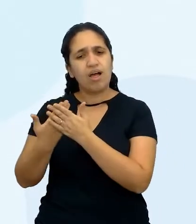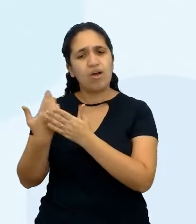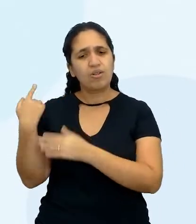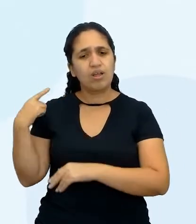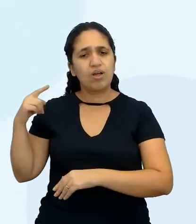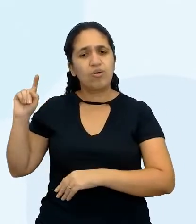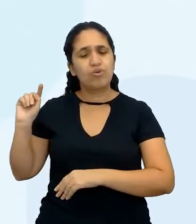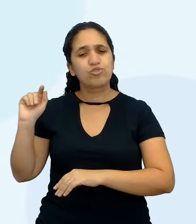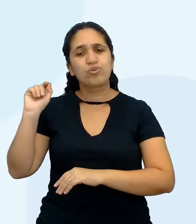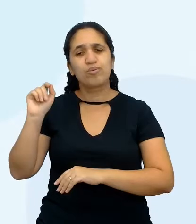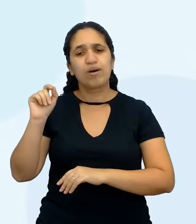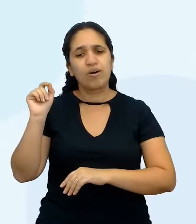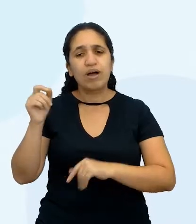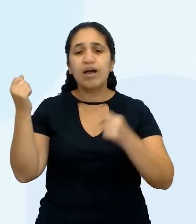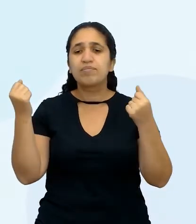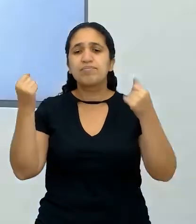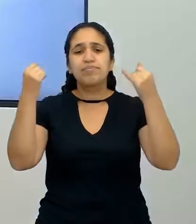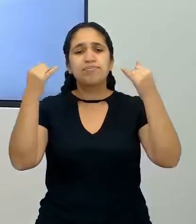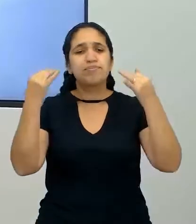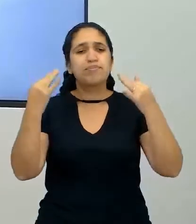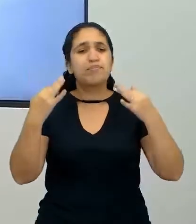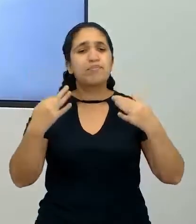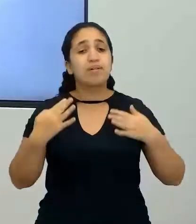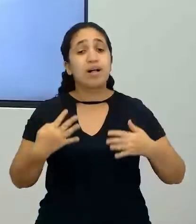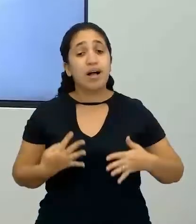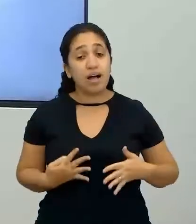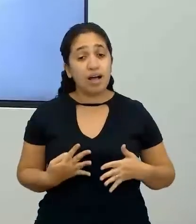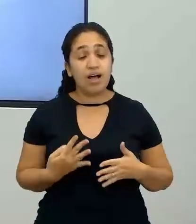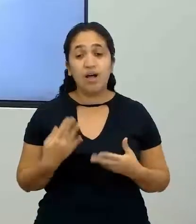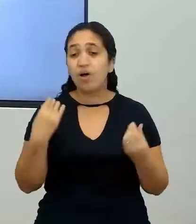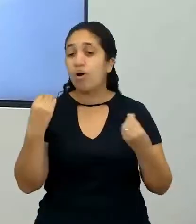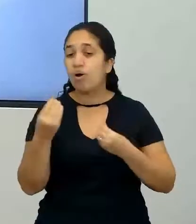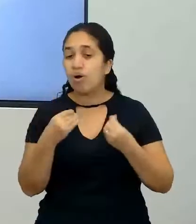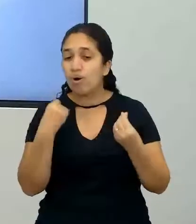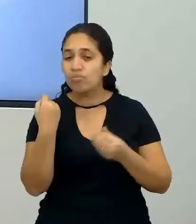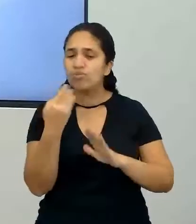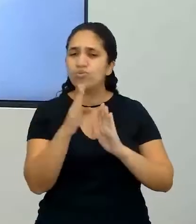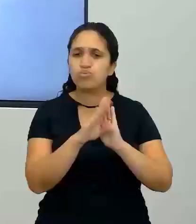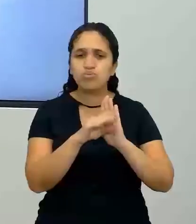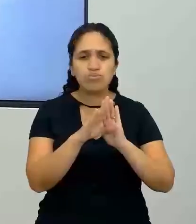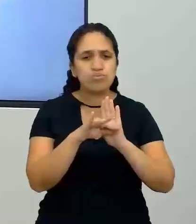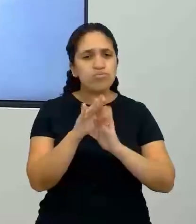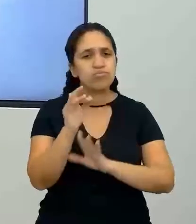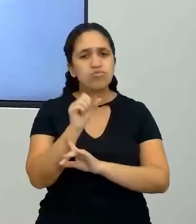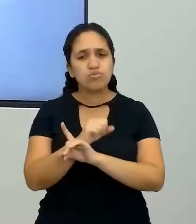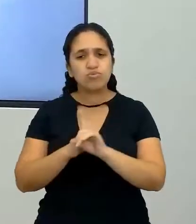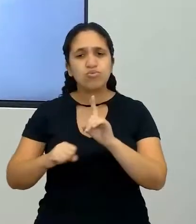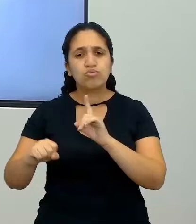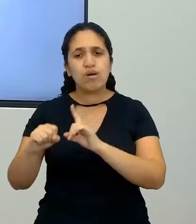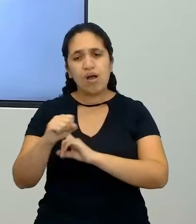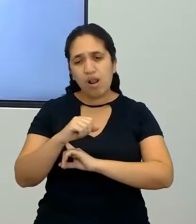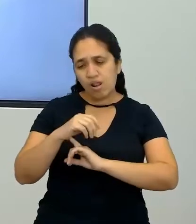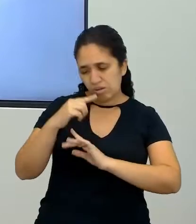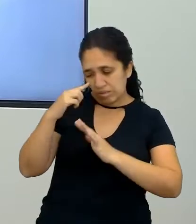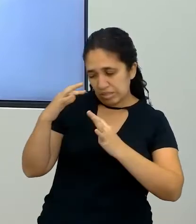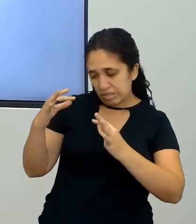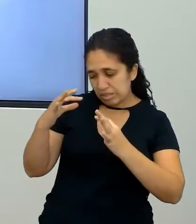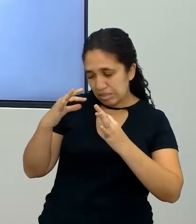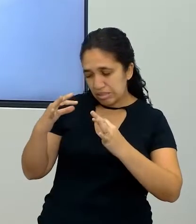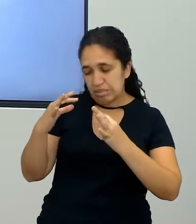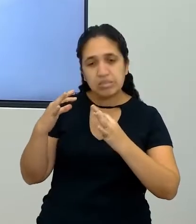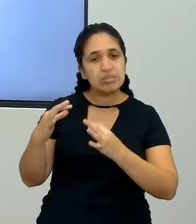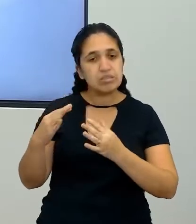foi justamente explicar um pouco dos conceitos sociológicos de alienação, que